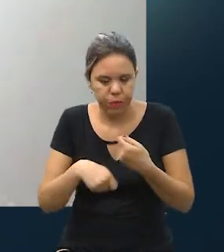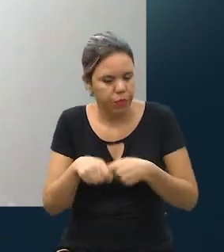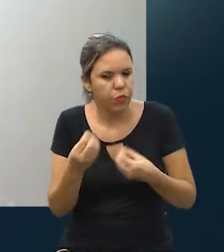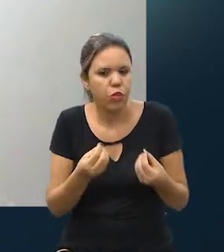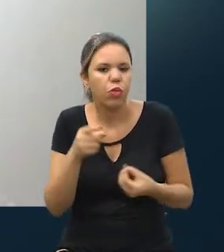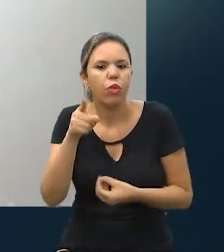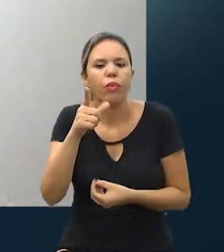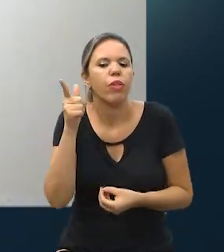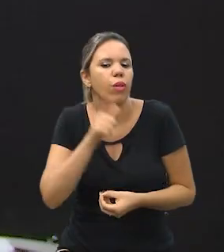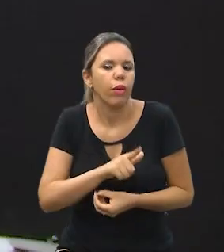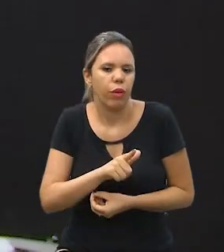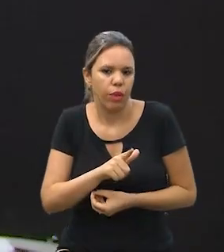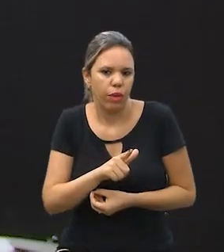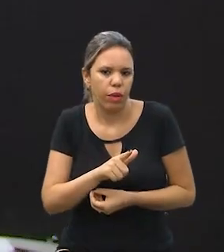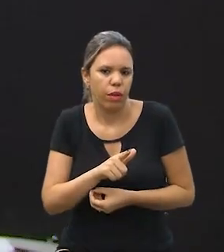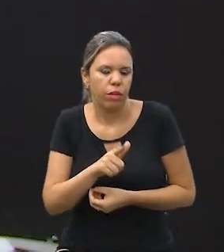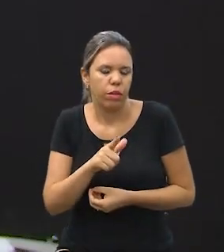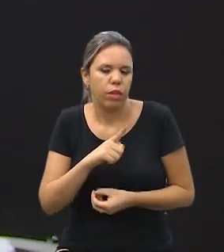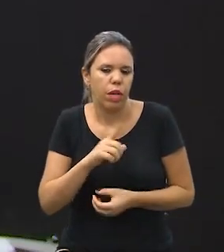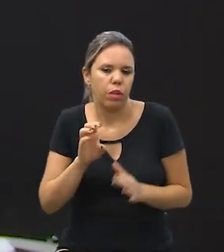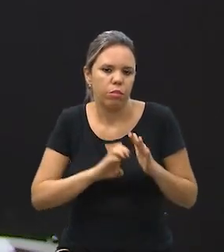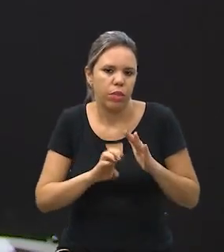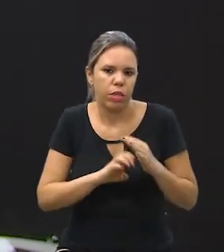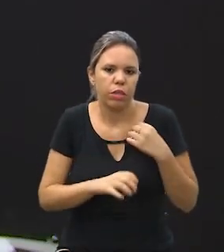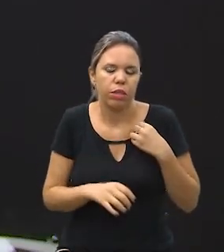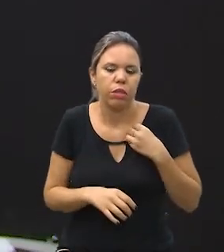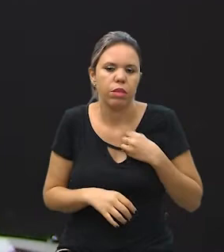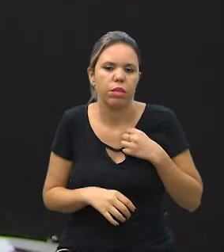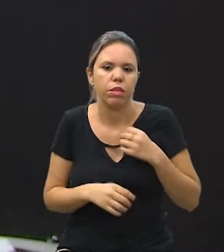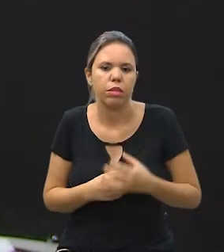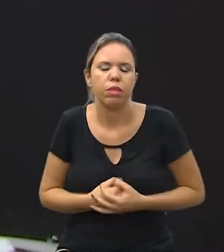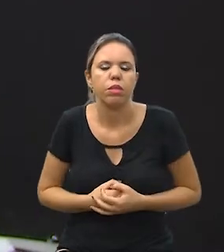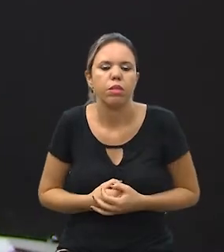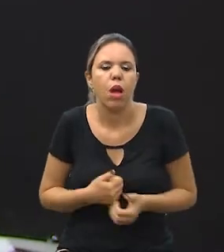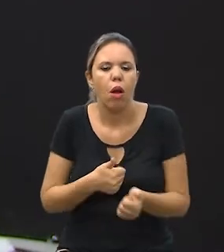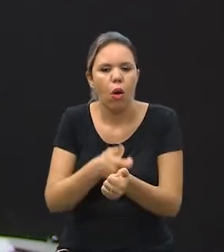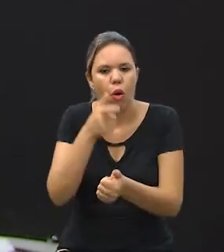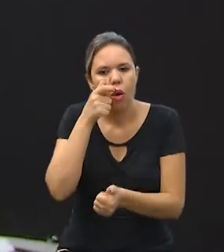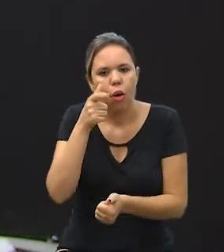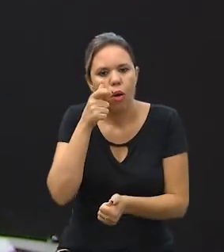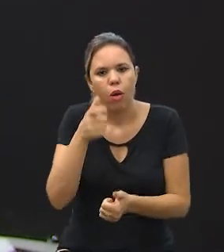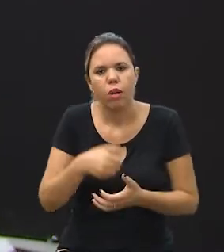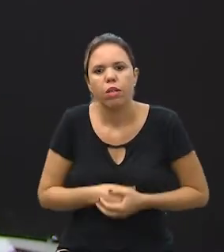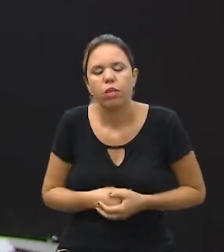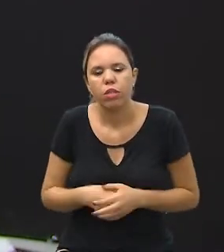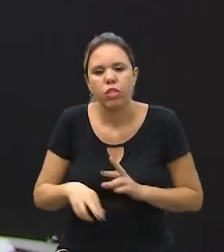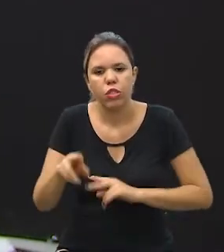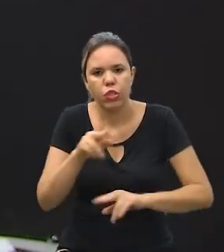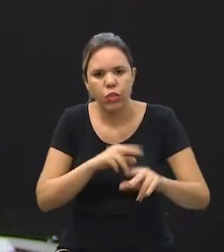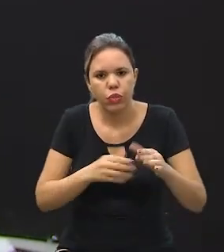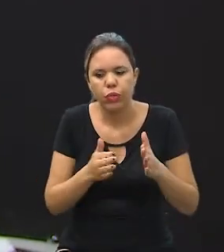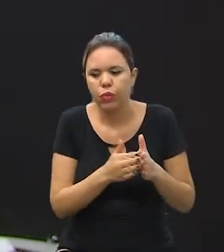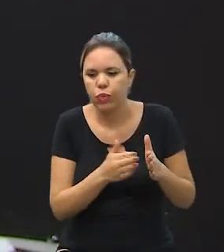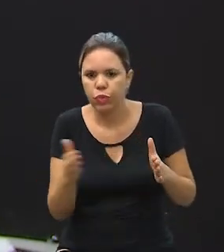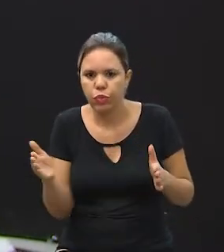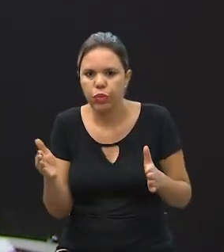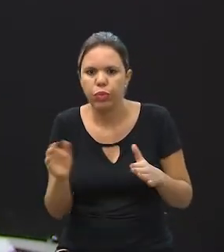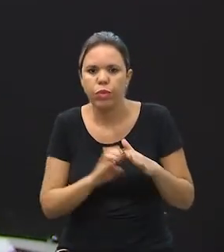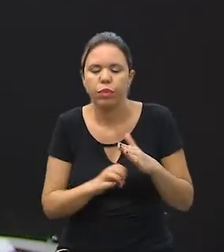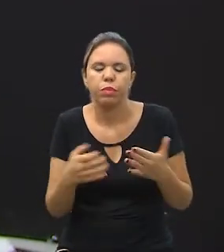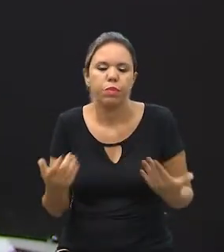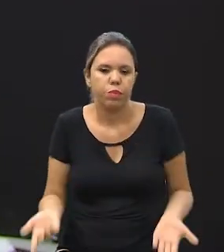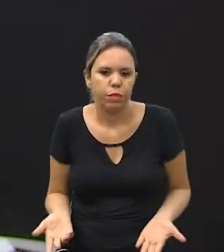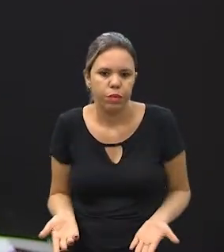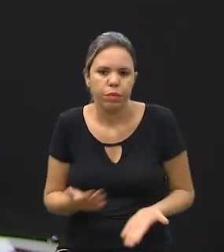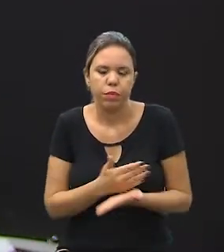como é que você vai conseguir escalar a empresa e acompanhando as diferentes etapas de uma empresa,